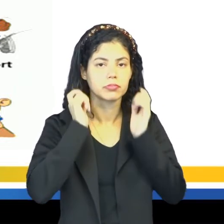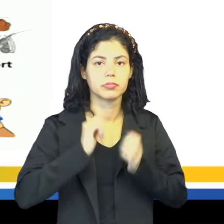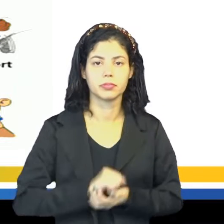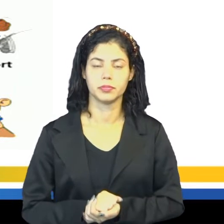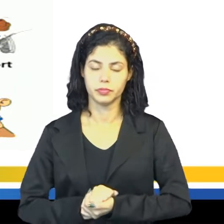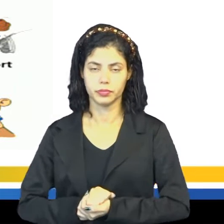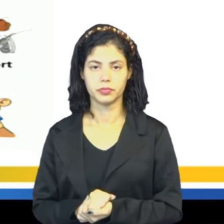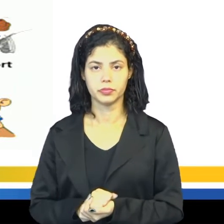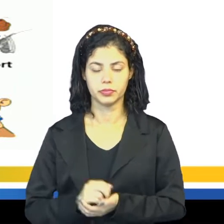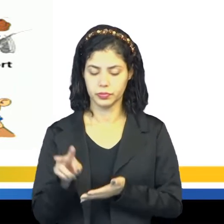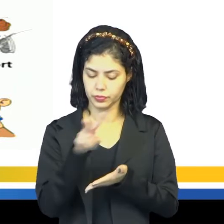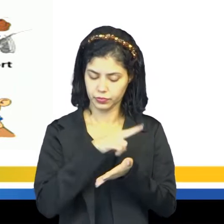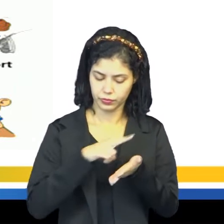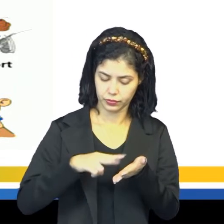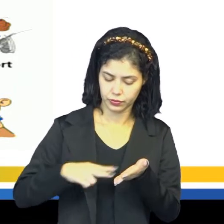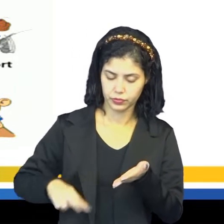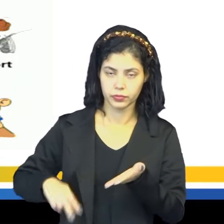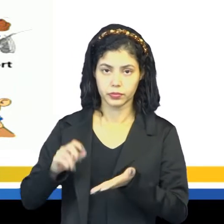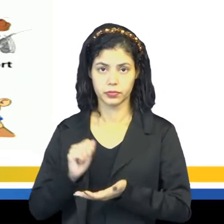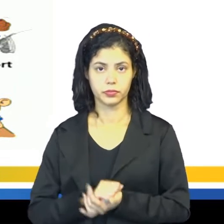Read, nós temos ler.